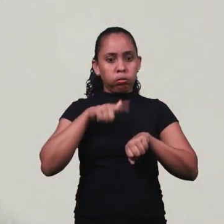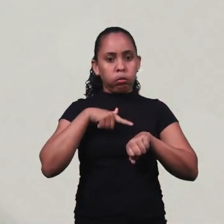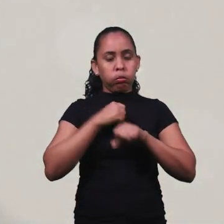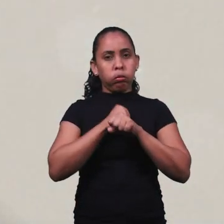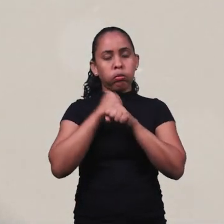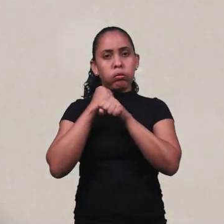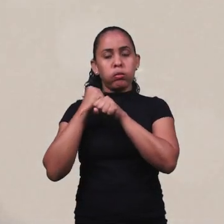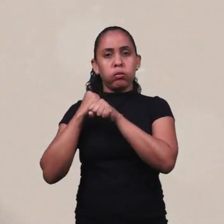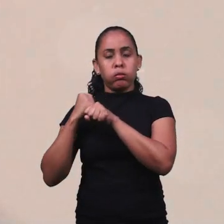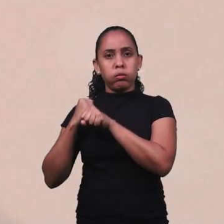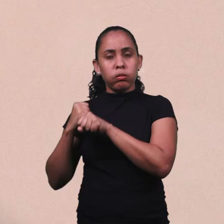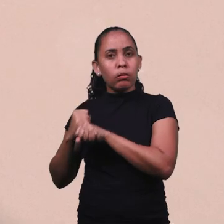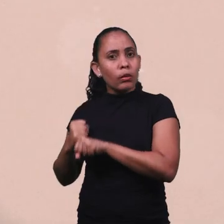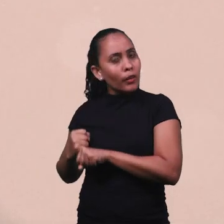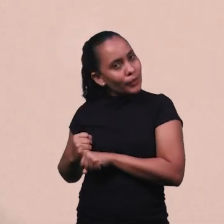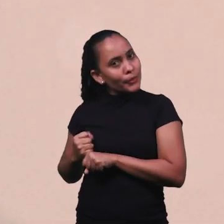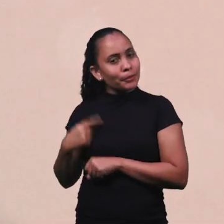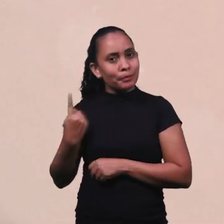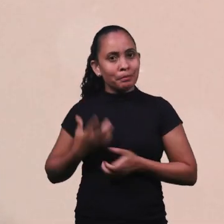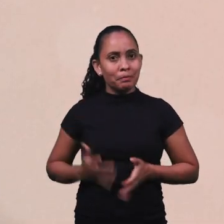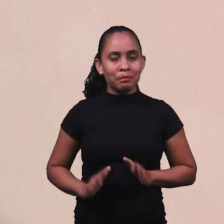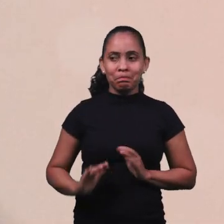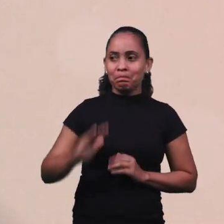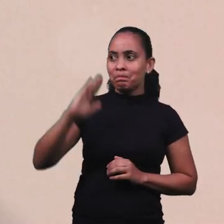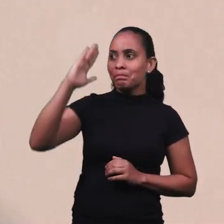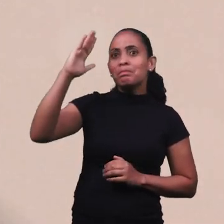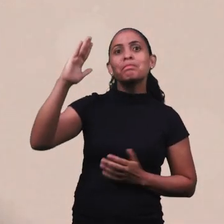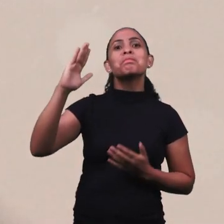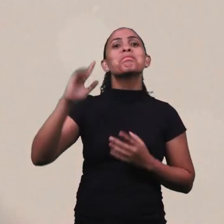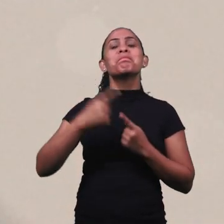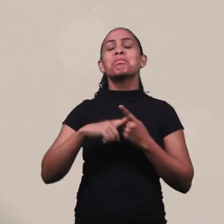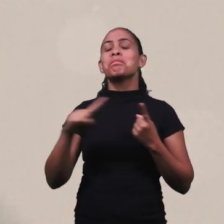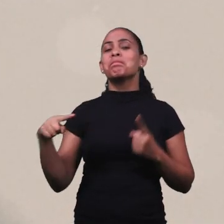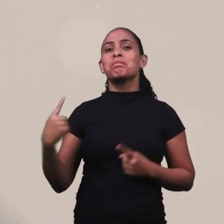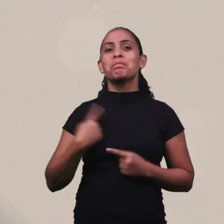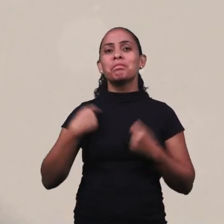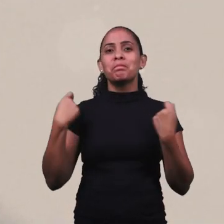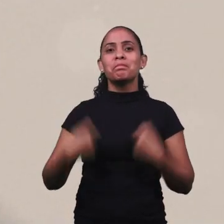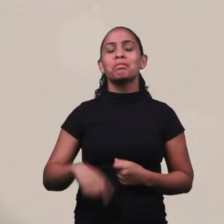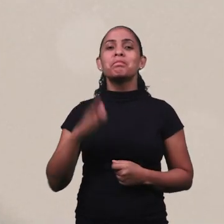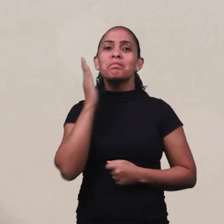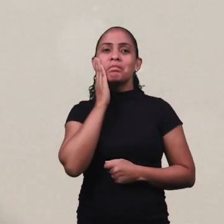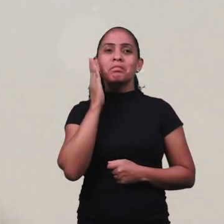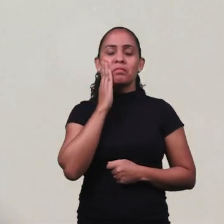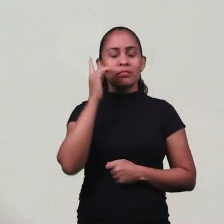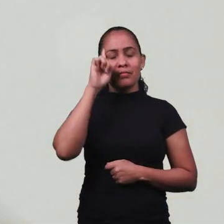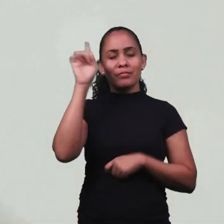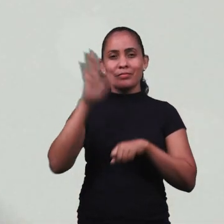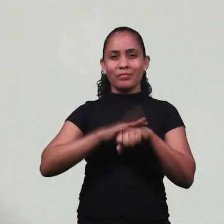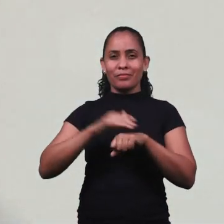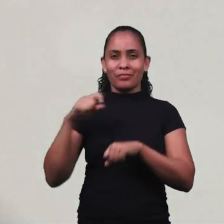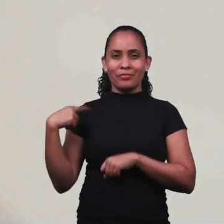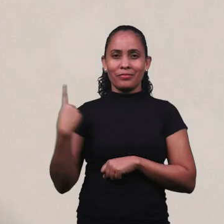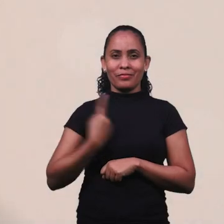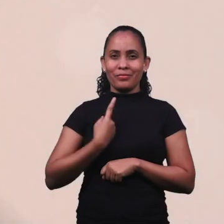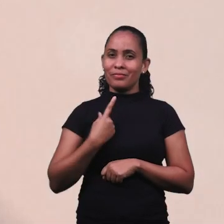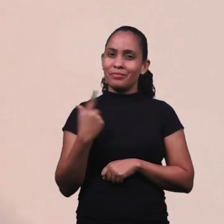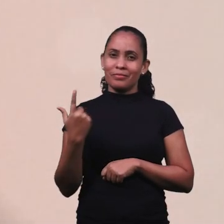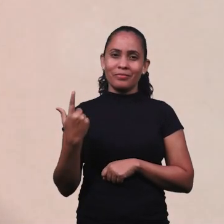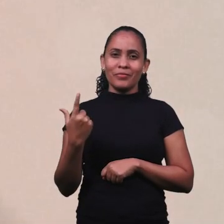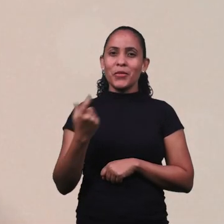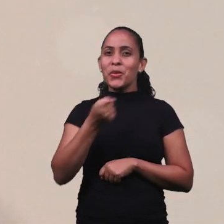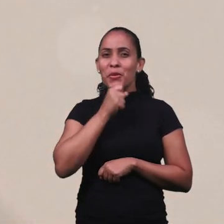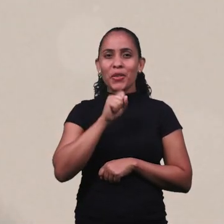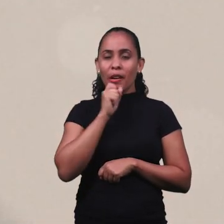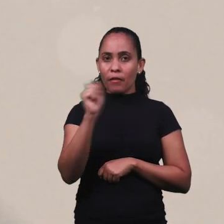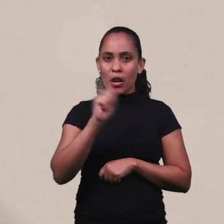nossa vida é um conto ligeiro aqui, mas nós temos que entender: aquilo que o Senhor colocou em nós não envelhece.